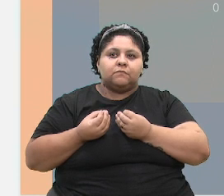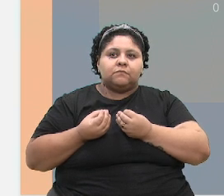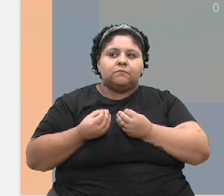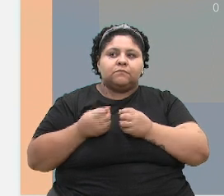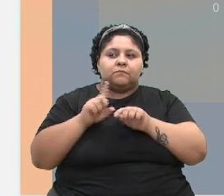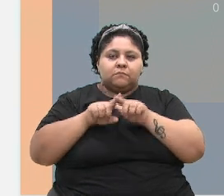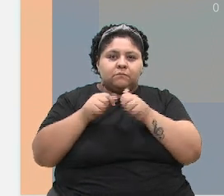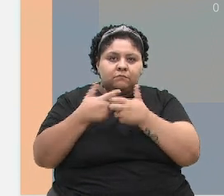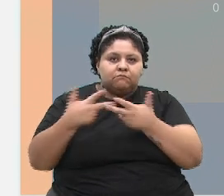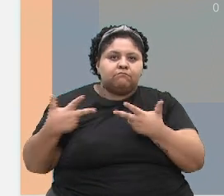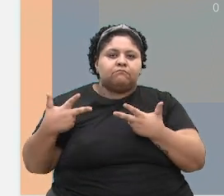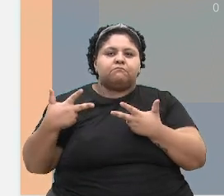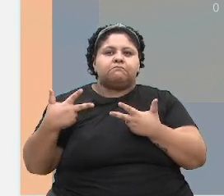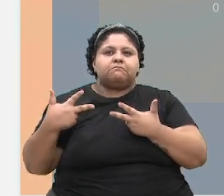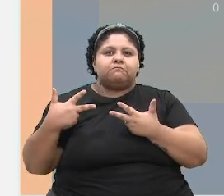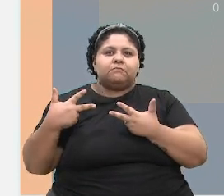cargas,